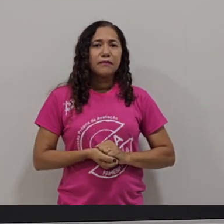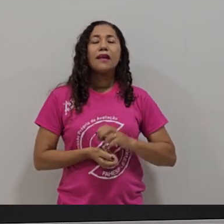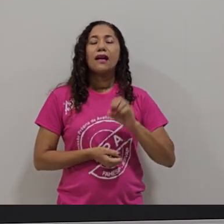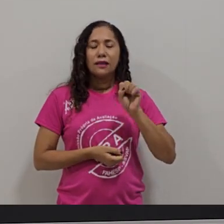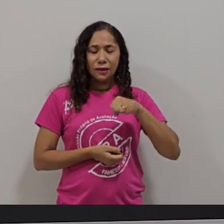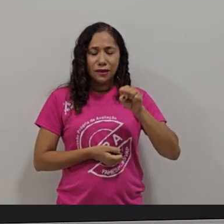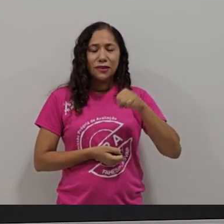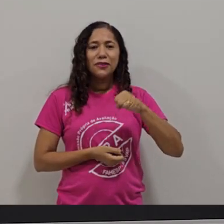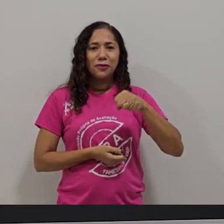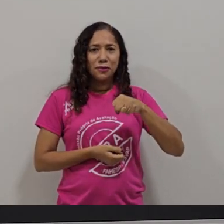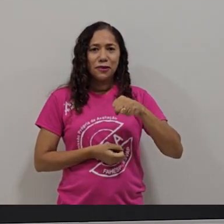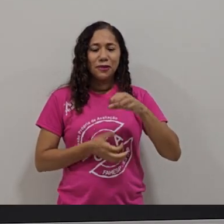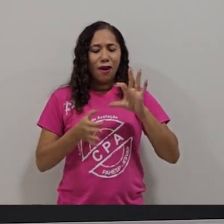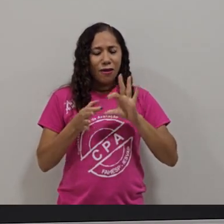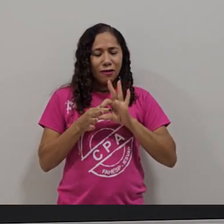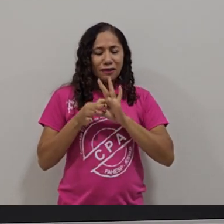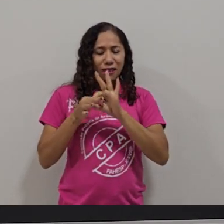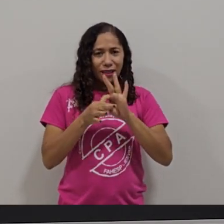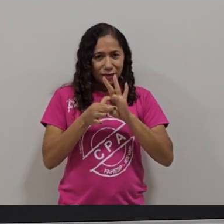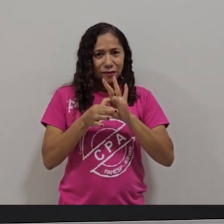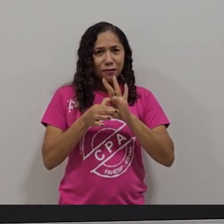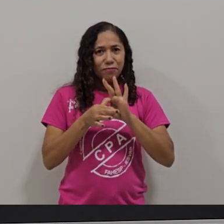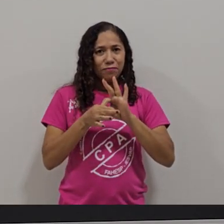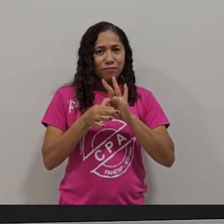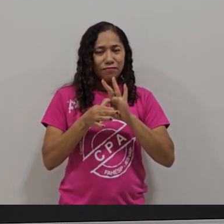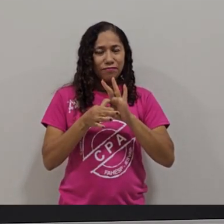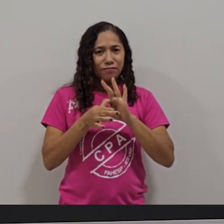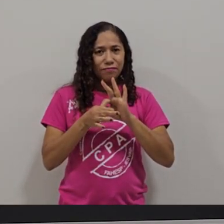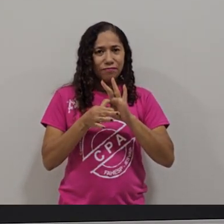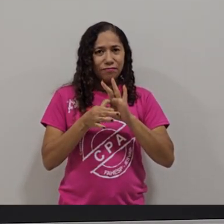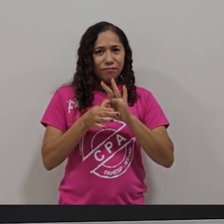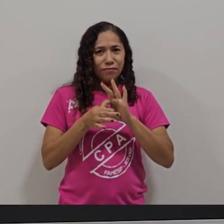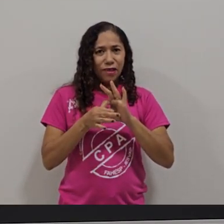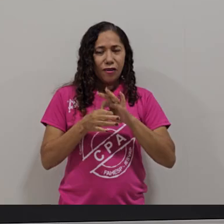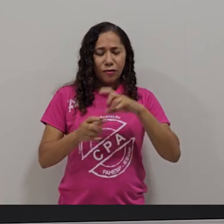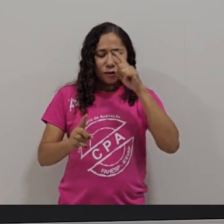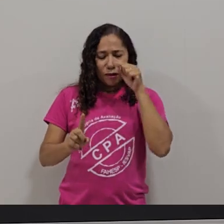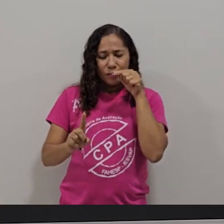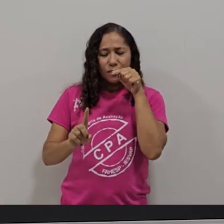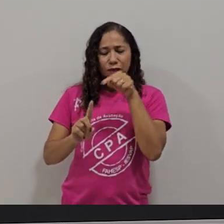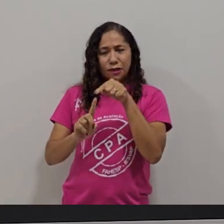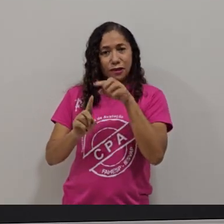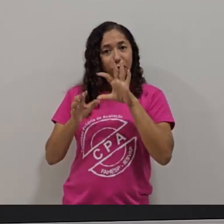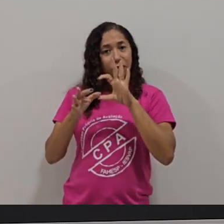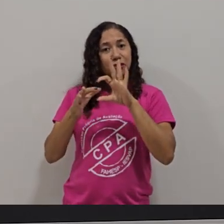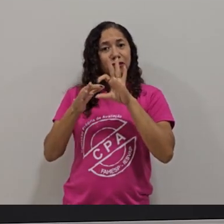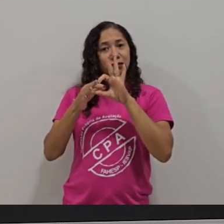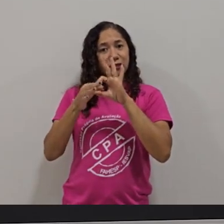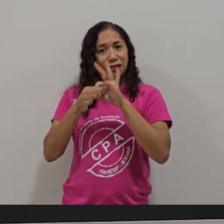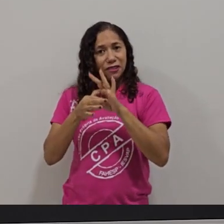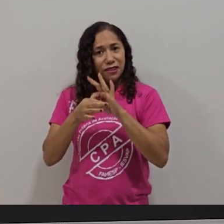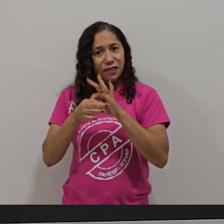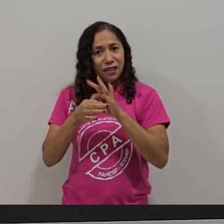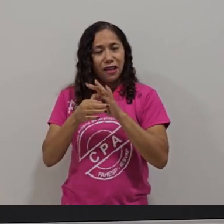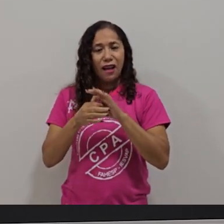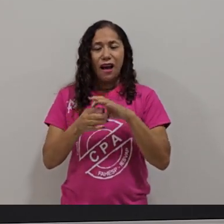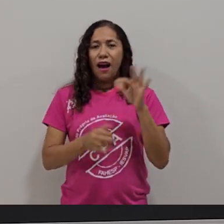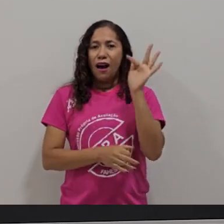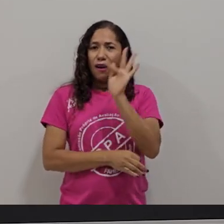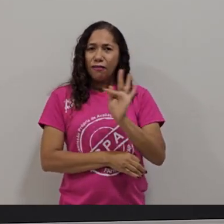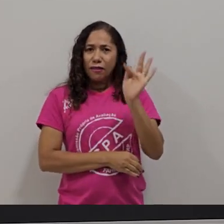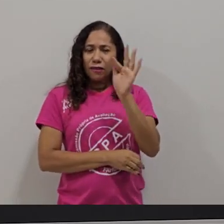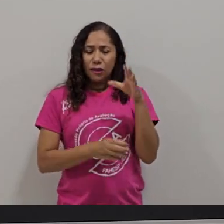Isso, E o integrador não. O integrador, ele tem esse objetivo de integrar a academia,